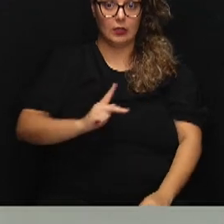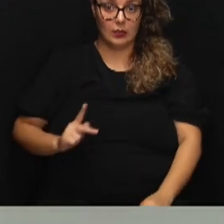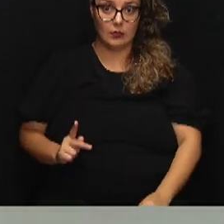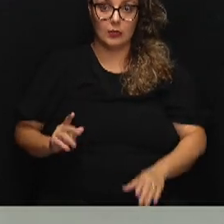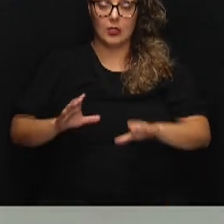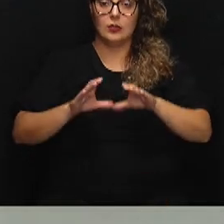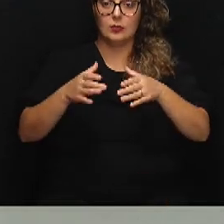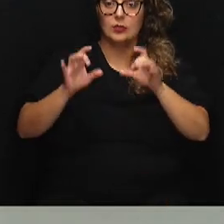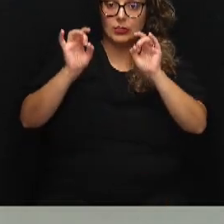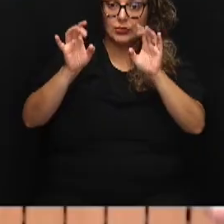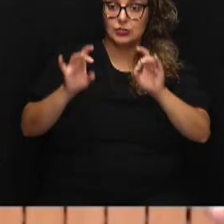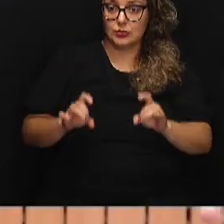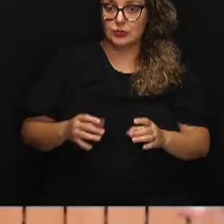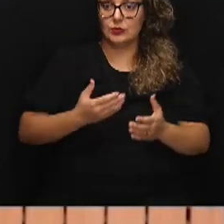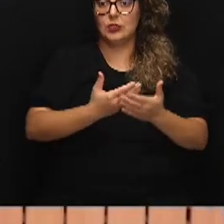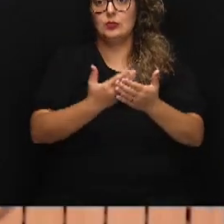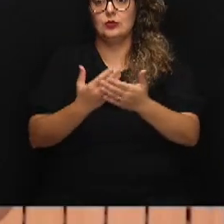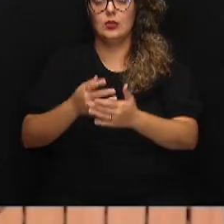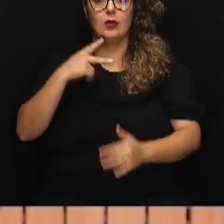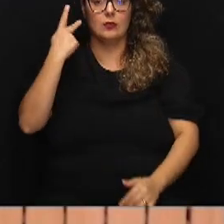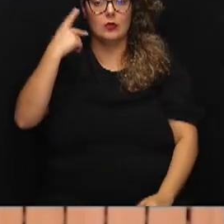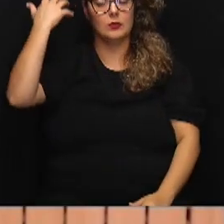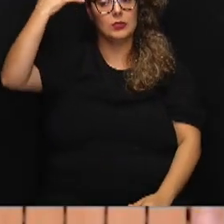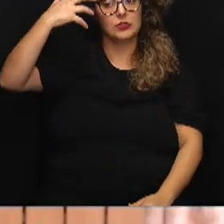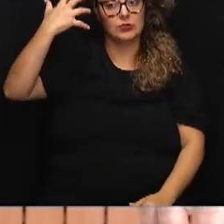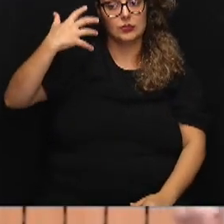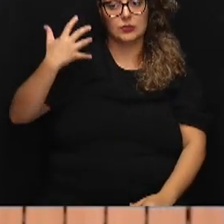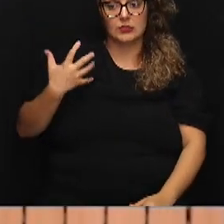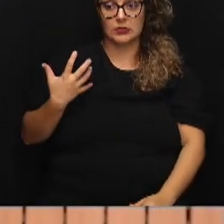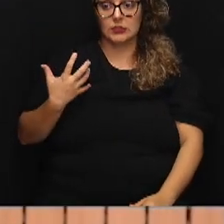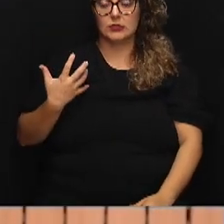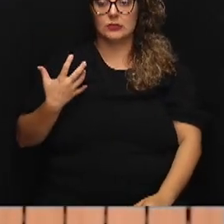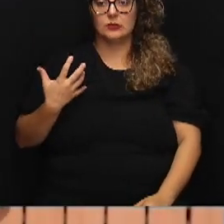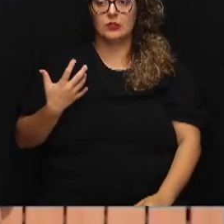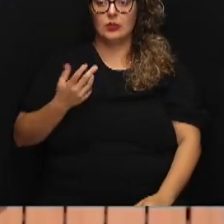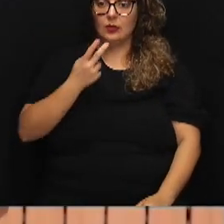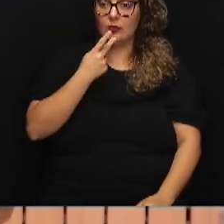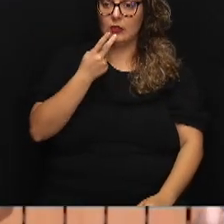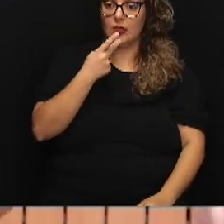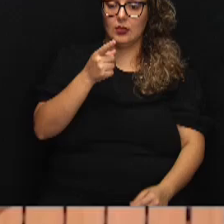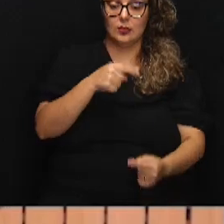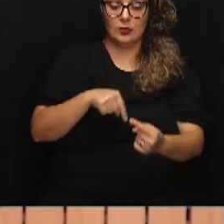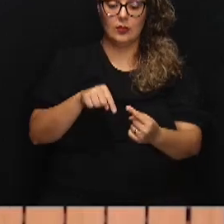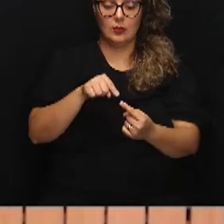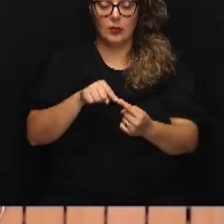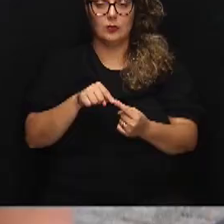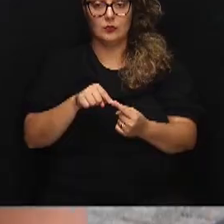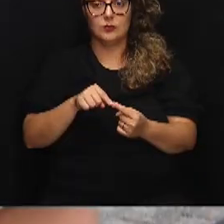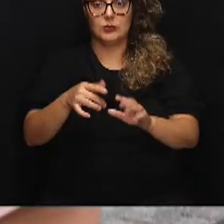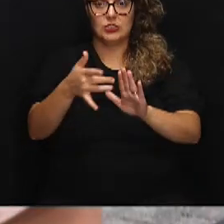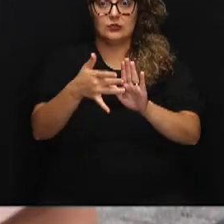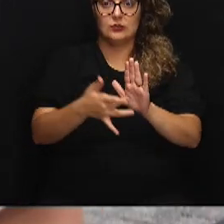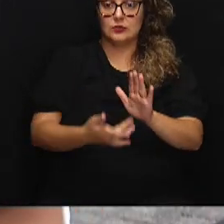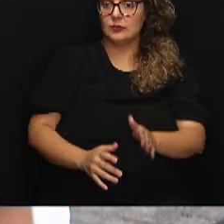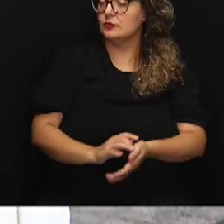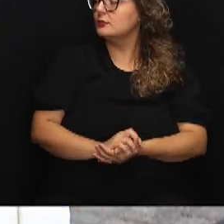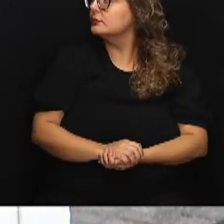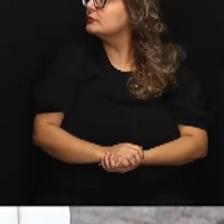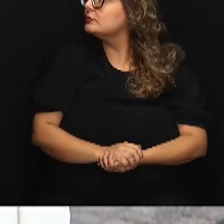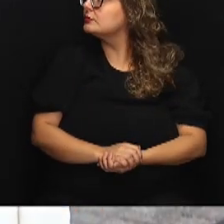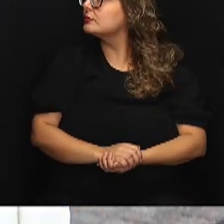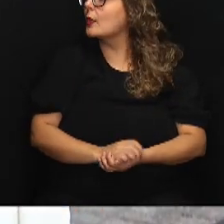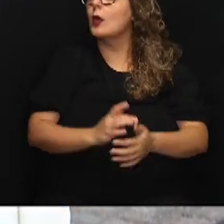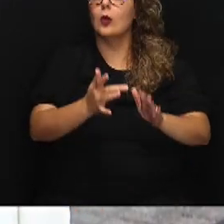Comissão Especial de Estudos, vereadora Guida Calisto, ressalta o objetivo desta pauta. Uma pauta como